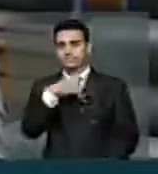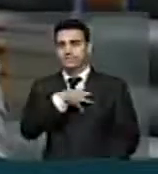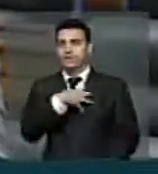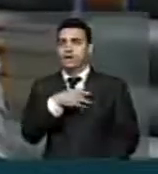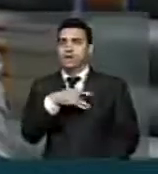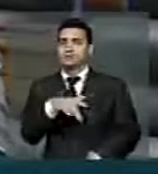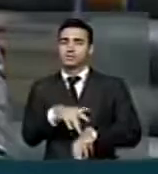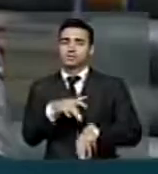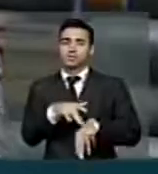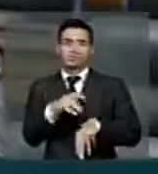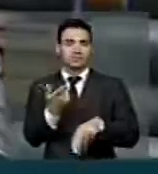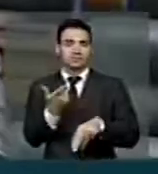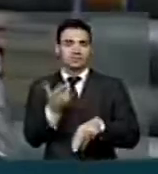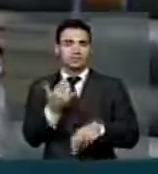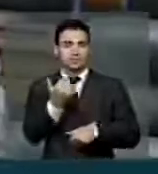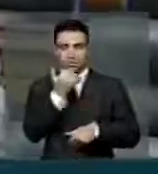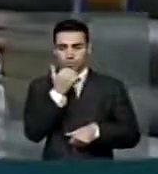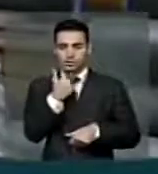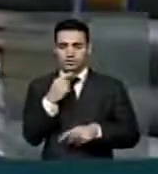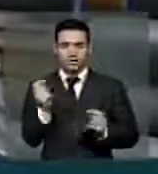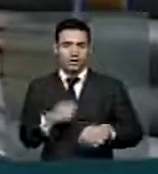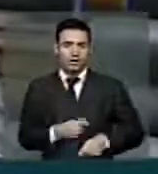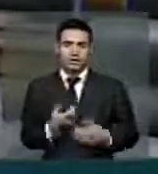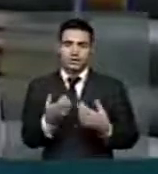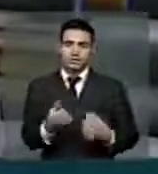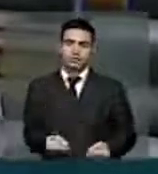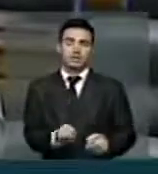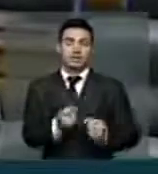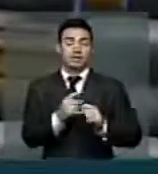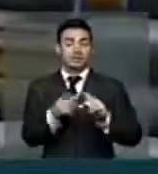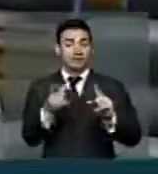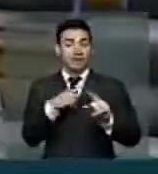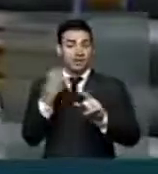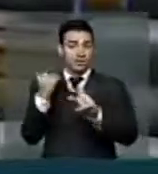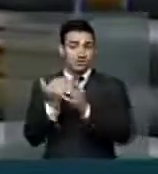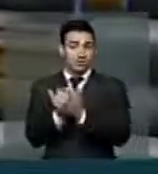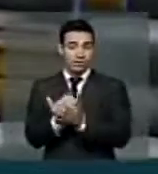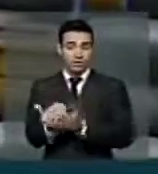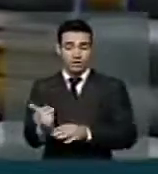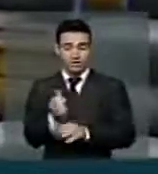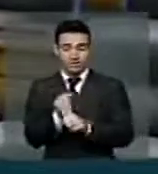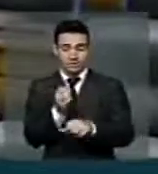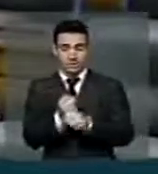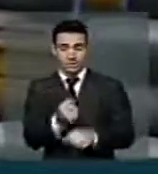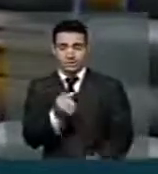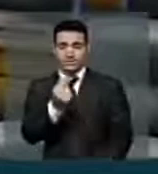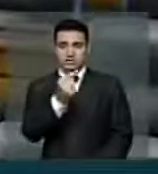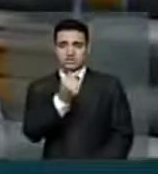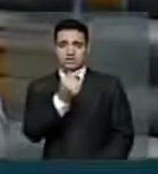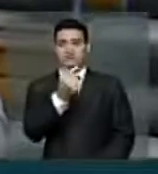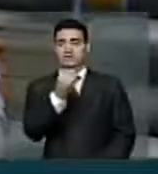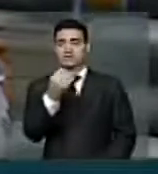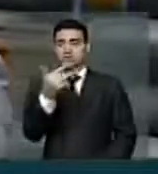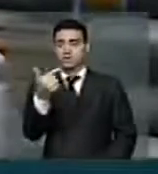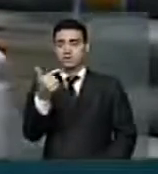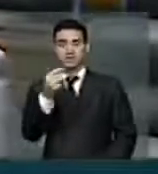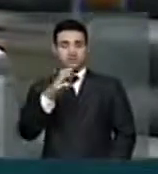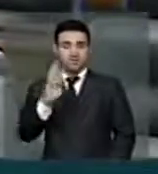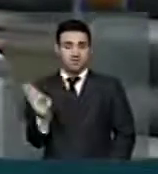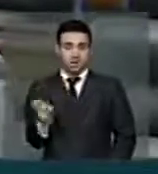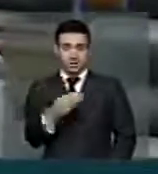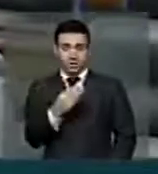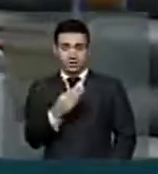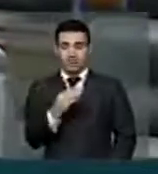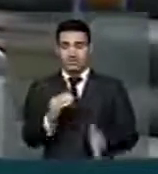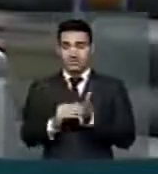absurdo não posso aceitar isso mas estimativa Inicial o orçamento Inicial é 702 milhões o